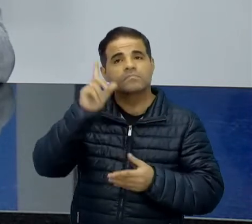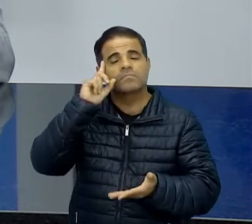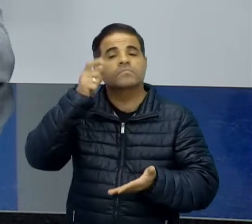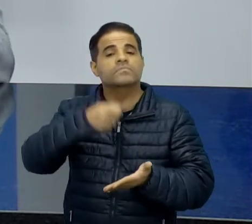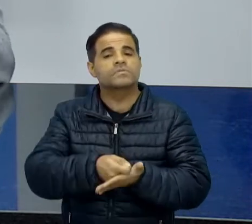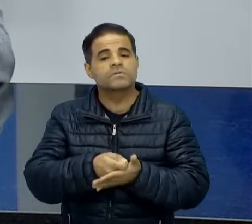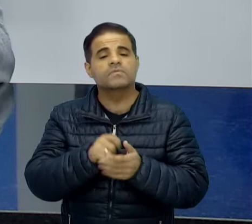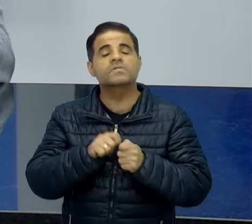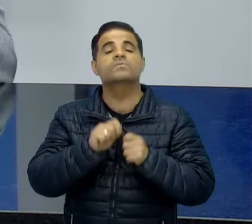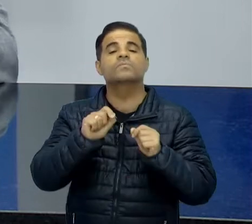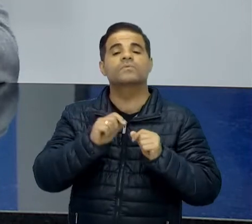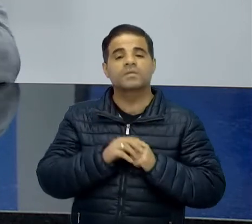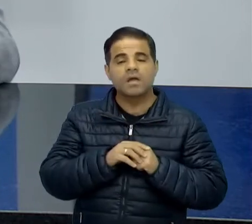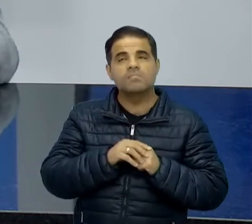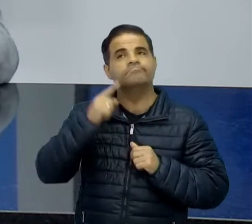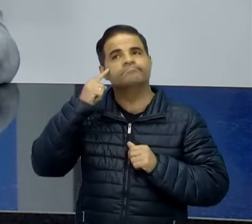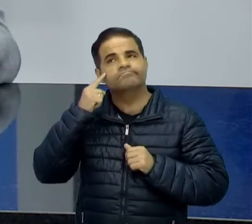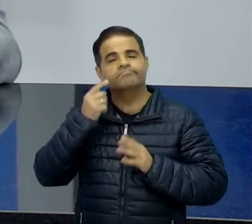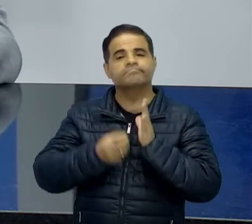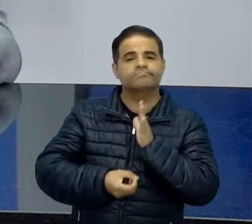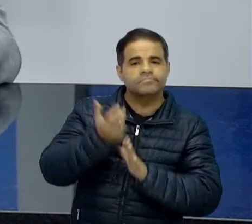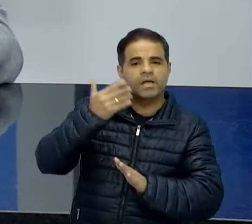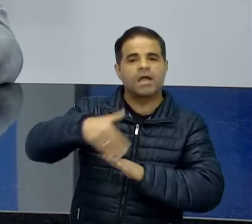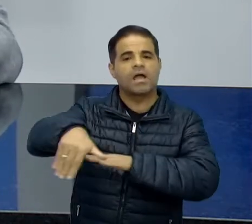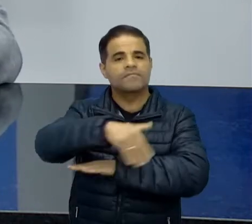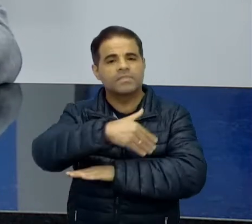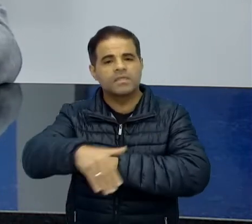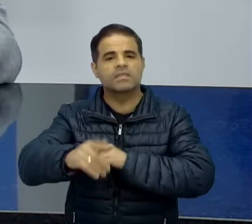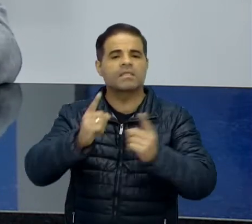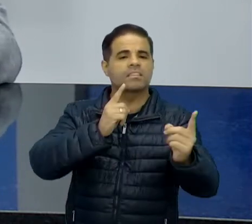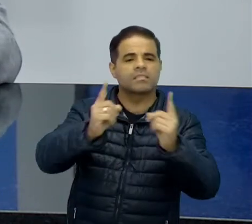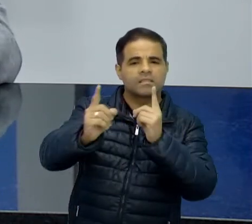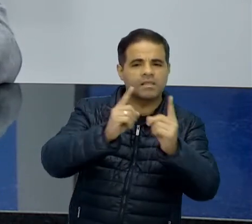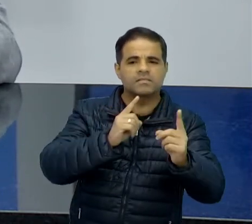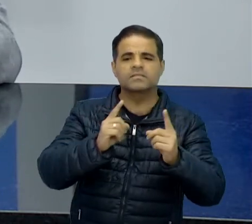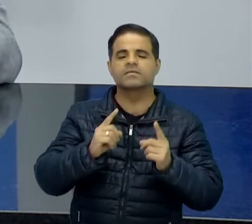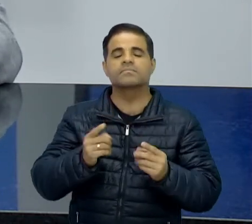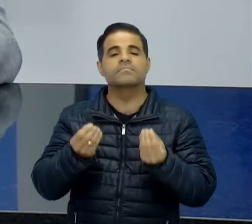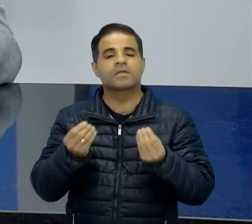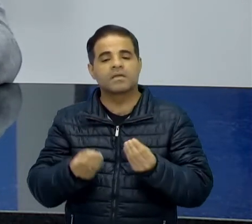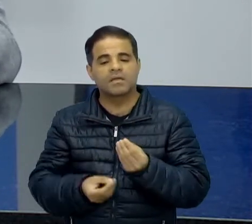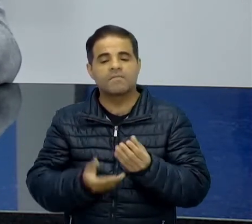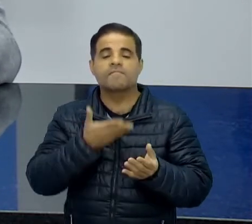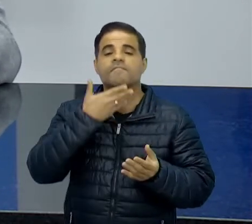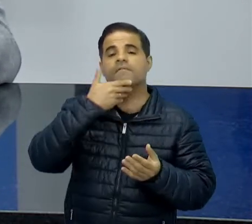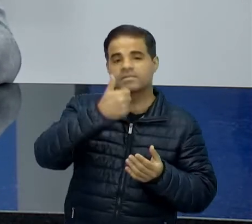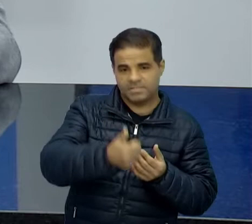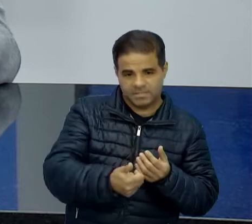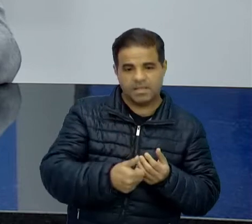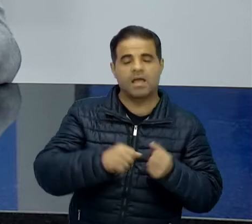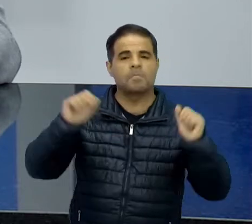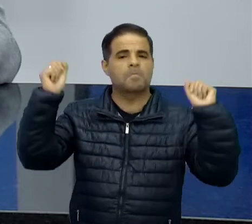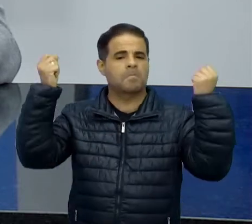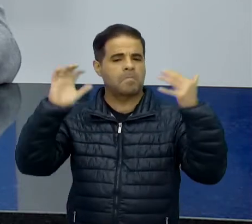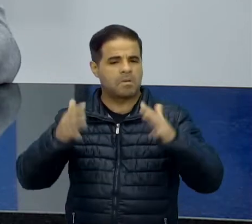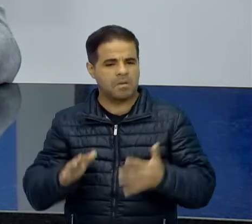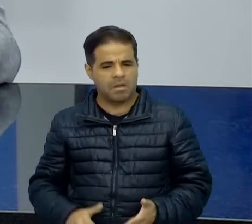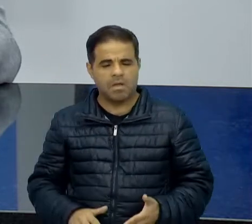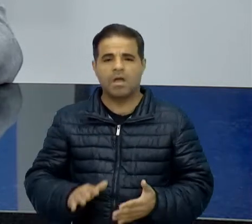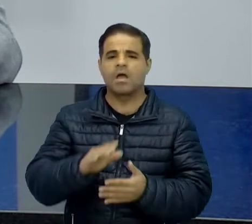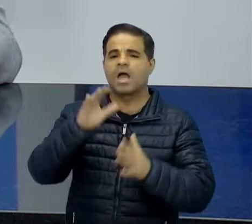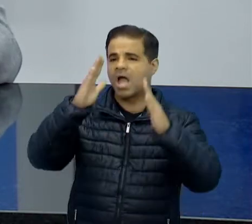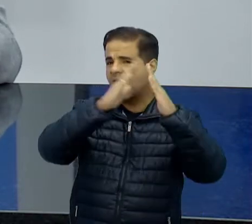resolveram criar avenidas, túneis e, para fazer isso, eles começaram a demolir